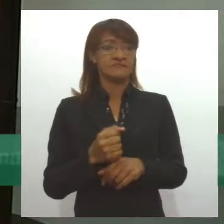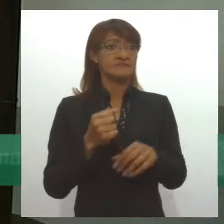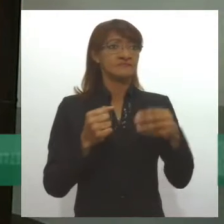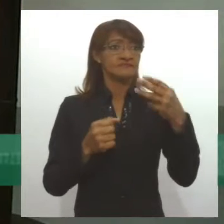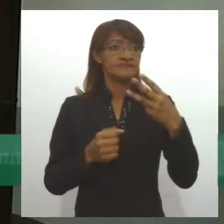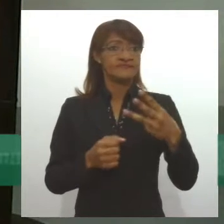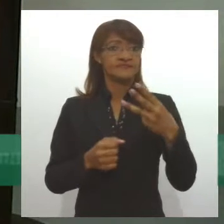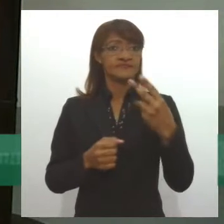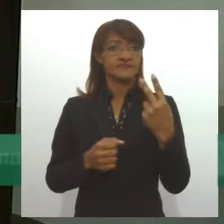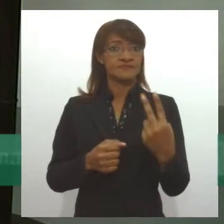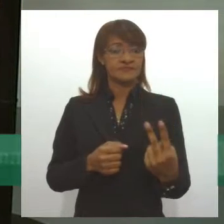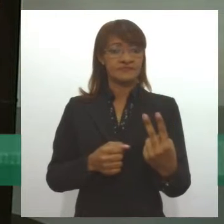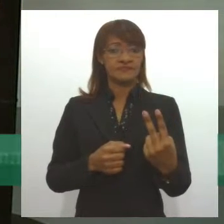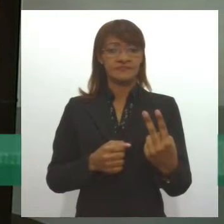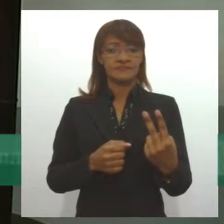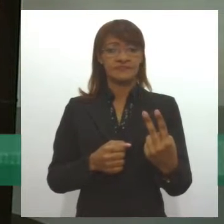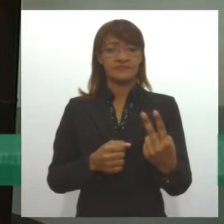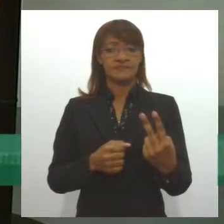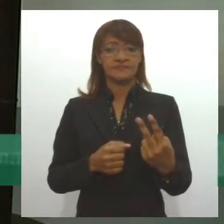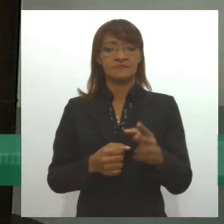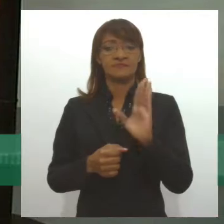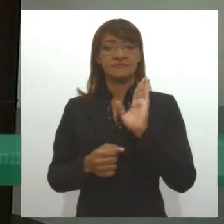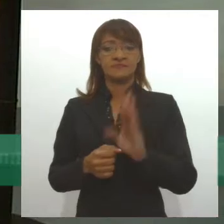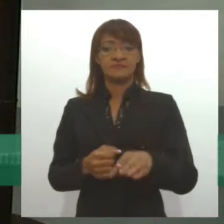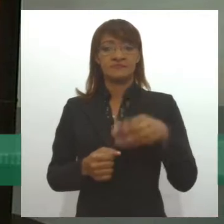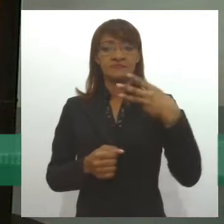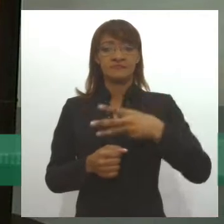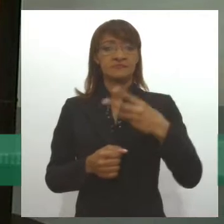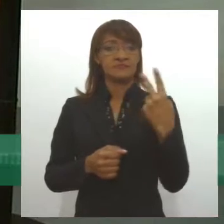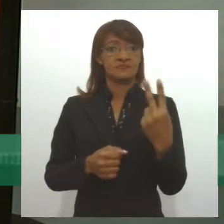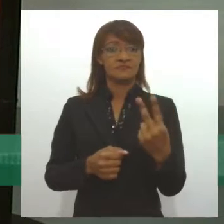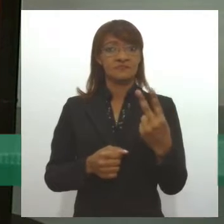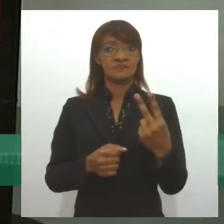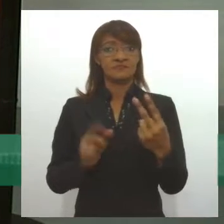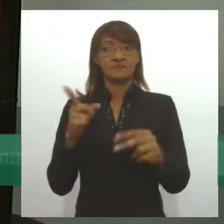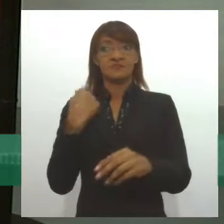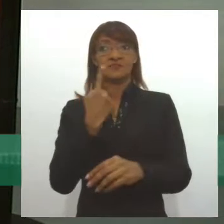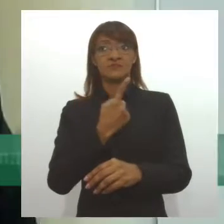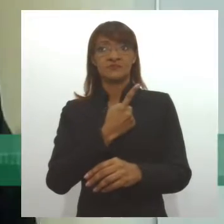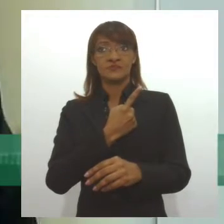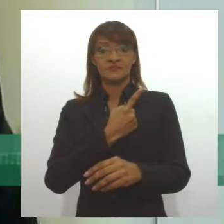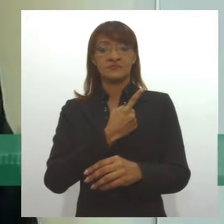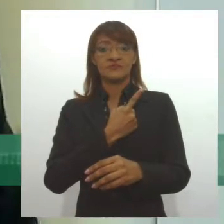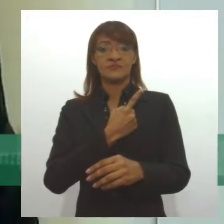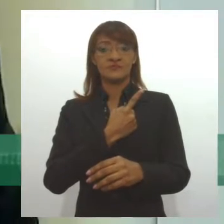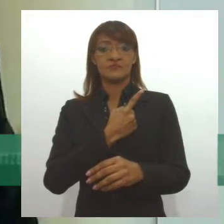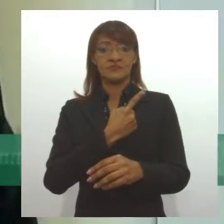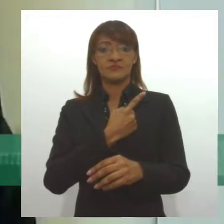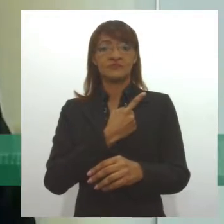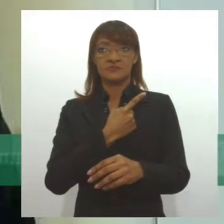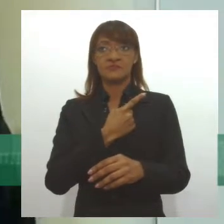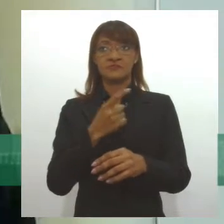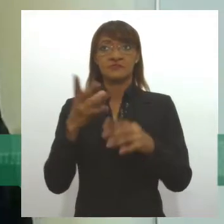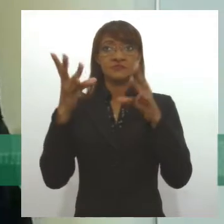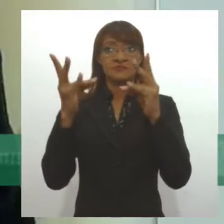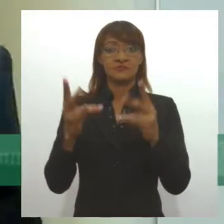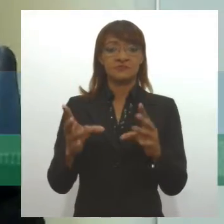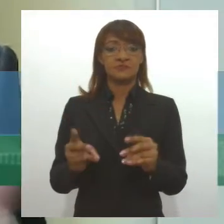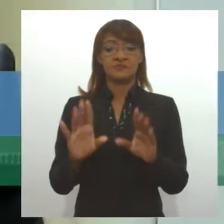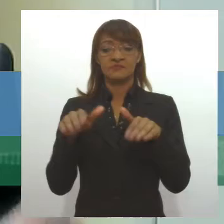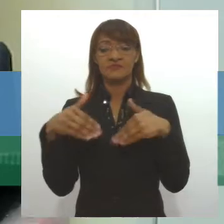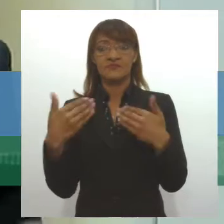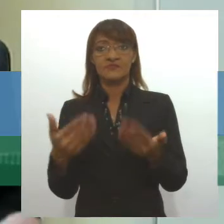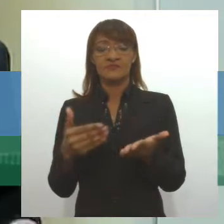itens, Clécia. Nesses 32 itens, nós elencamos quais são as parcelas indenizatórias